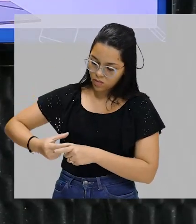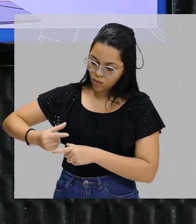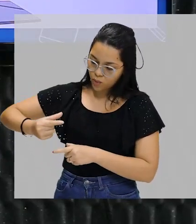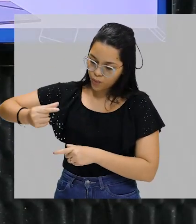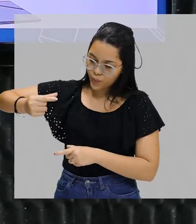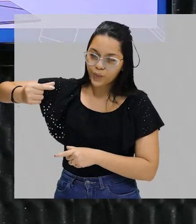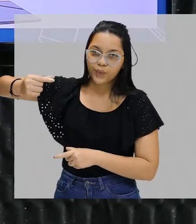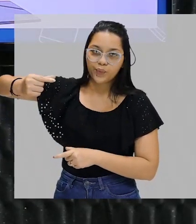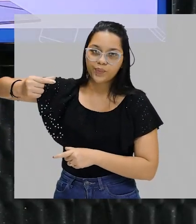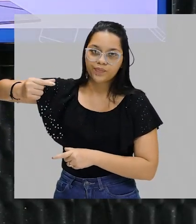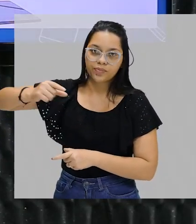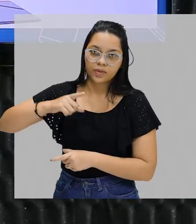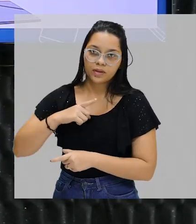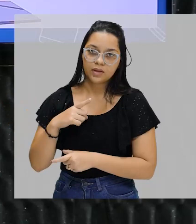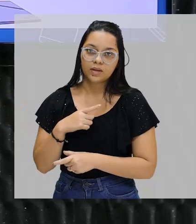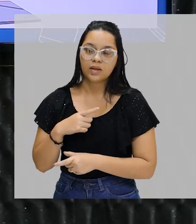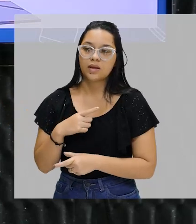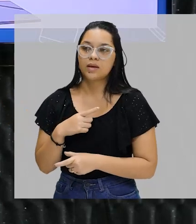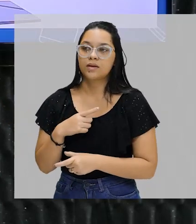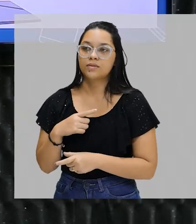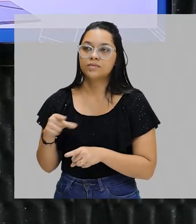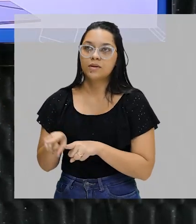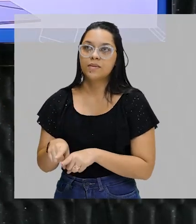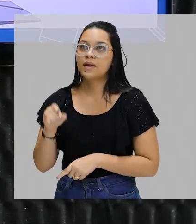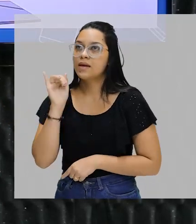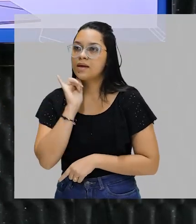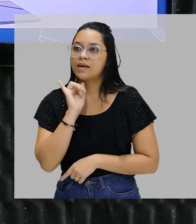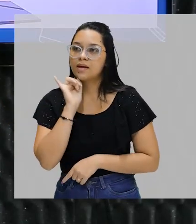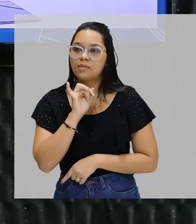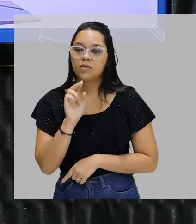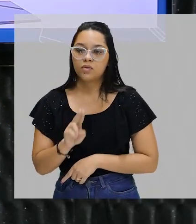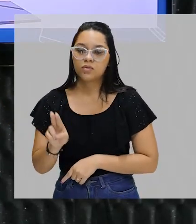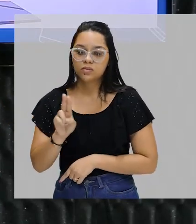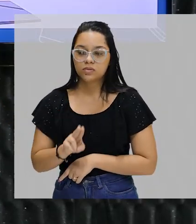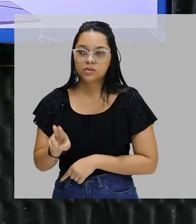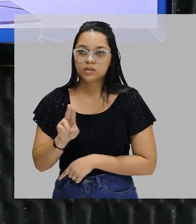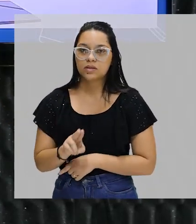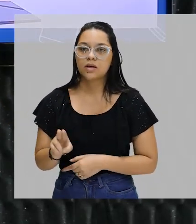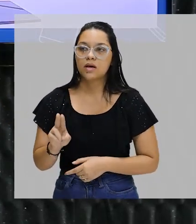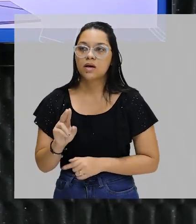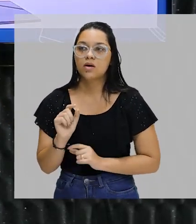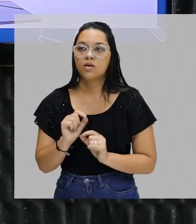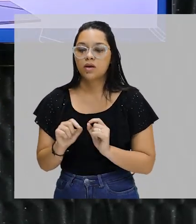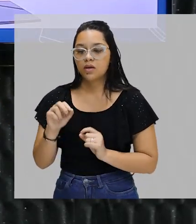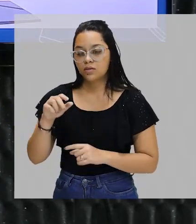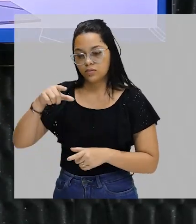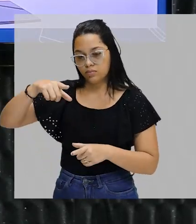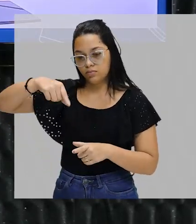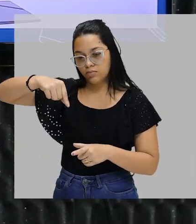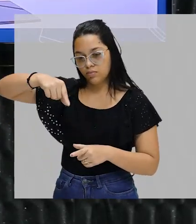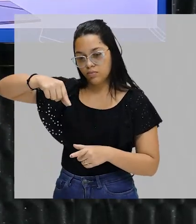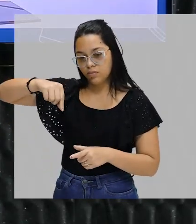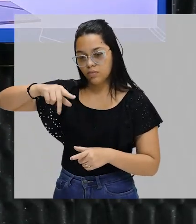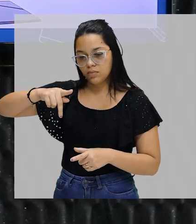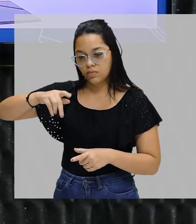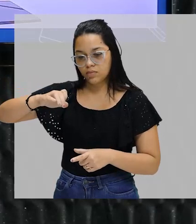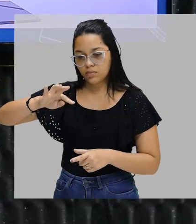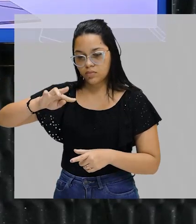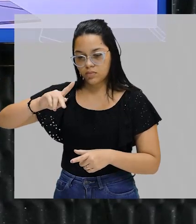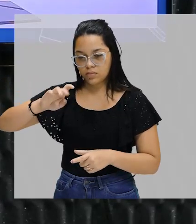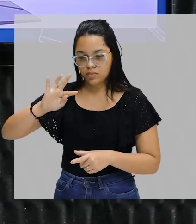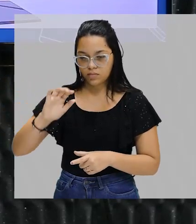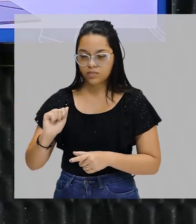aqui embaixo, certo? Então, por exemplo, a gente vai utilizar um equipamento chamado de pipeta. As pipetas elas